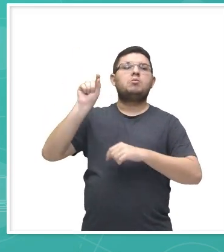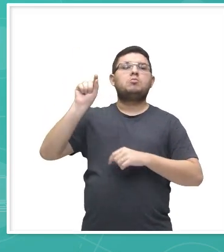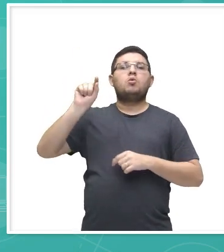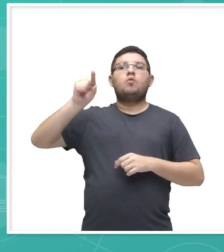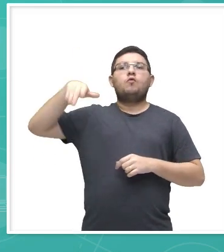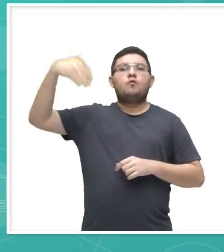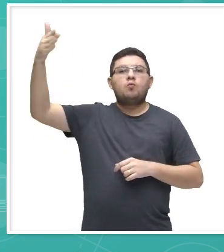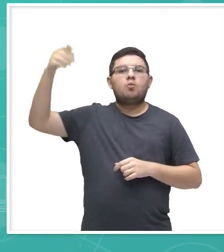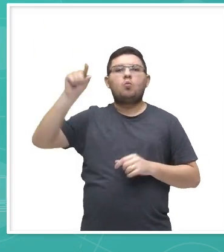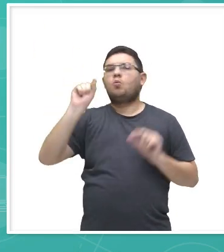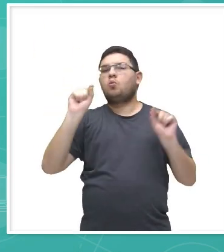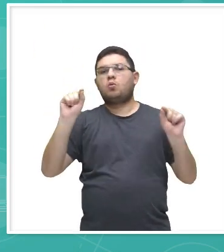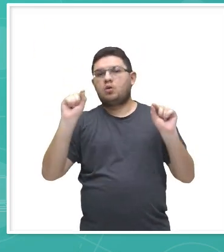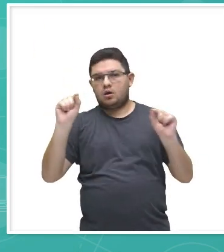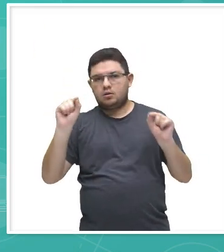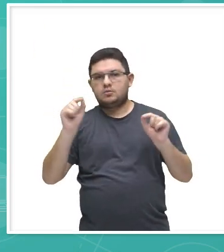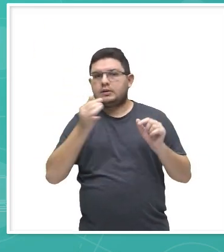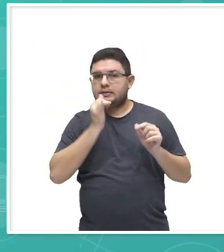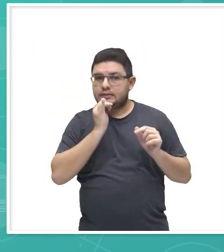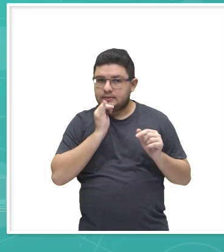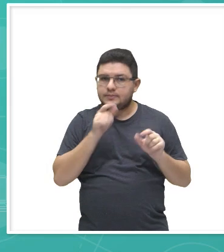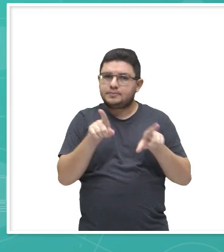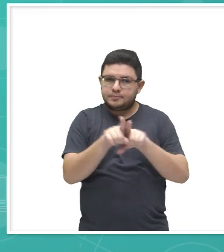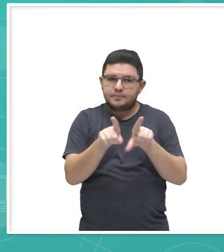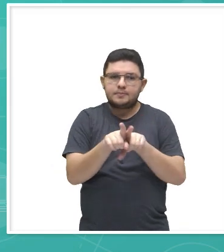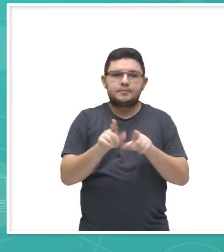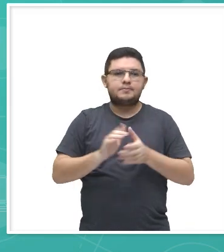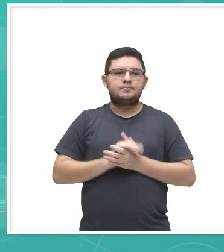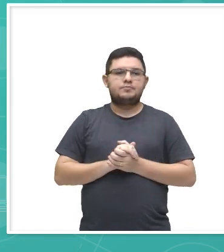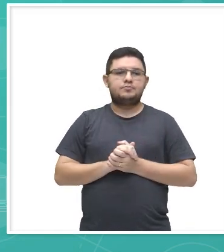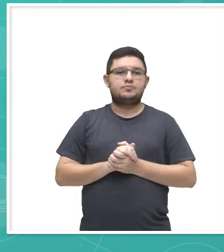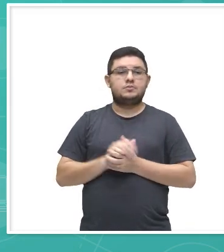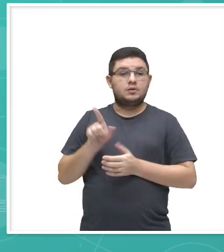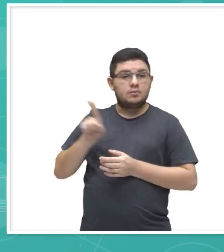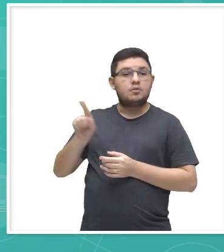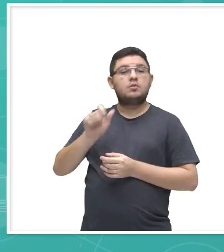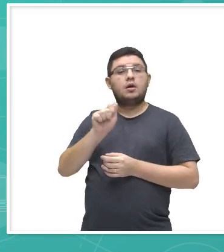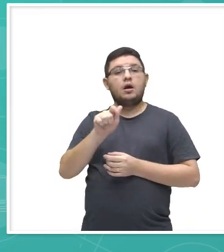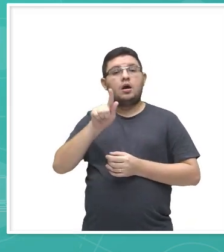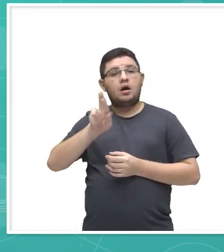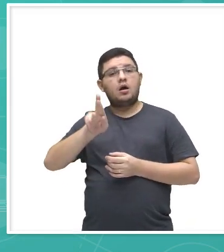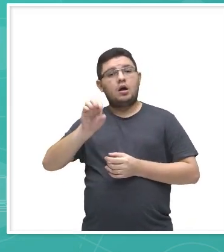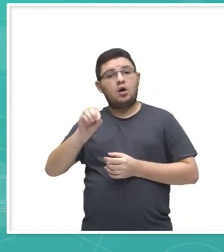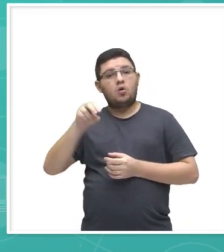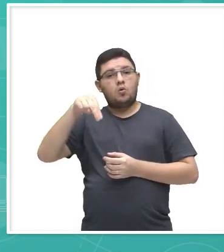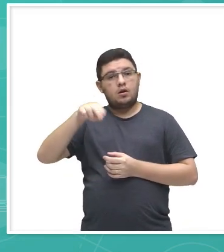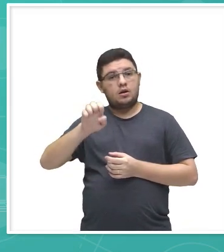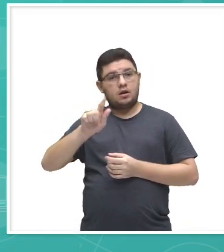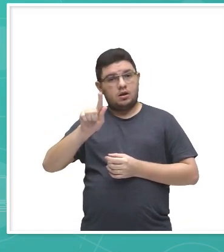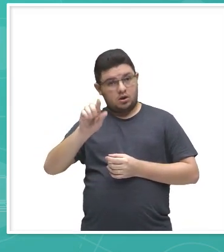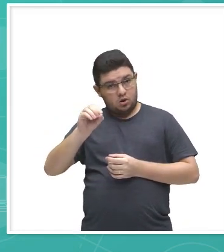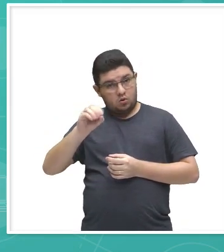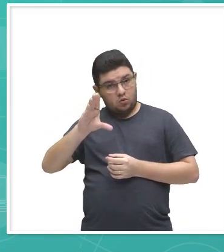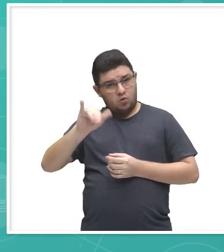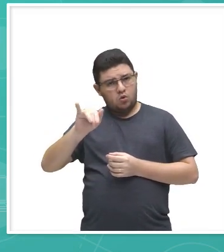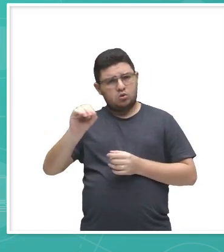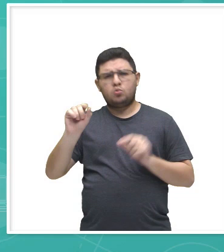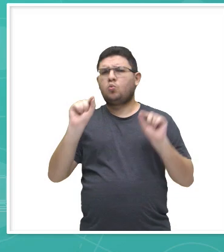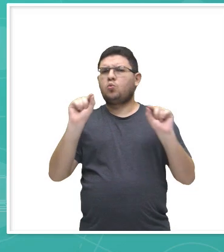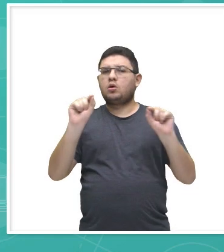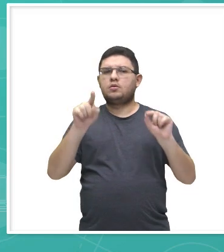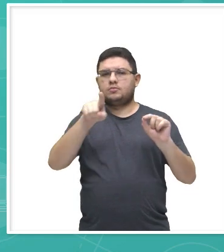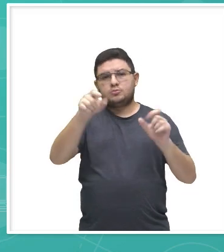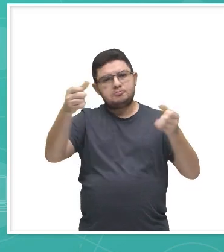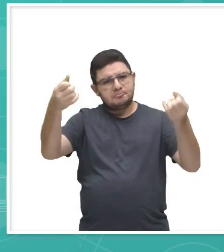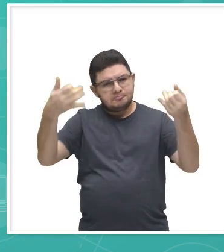aí um exemplo do agronegócio. E na questão 4, a gente tem aí a atual